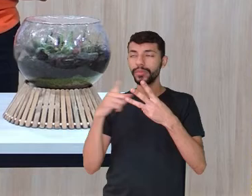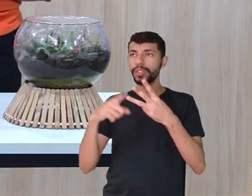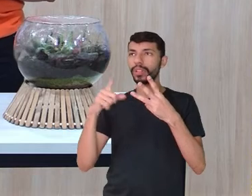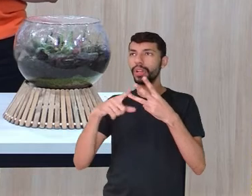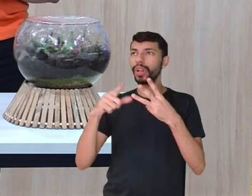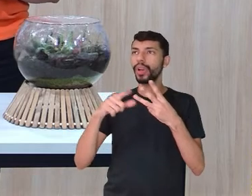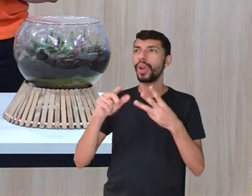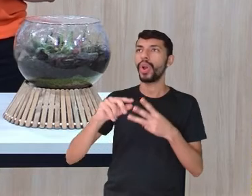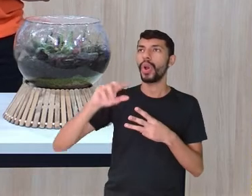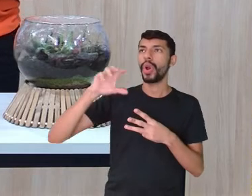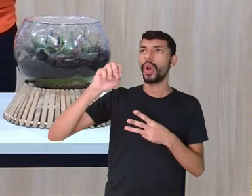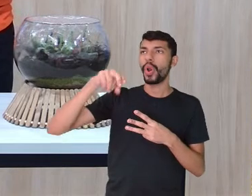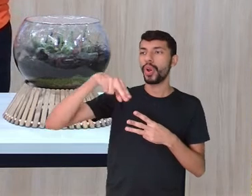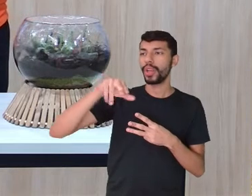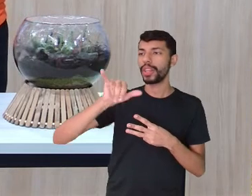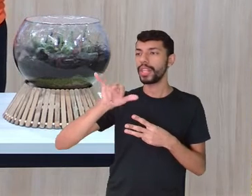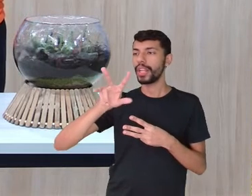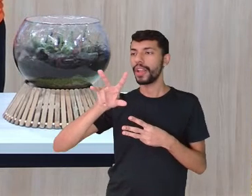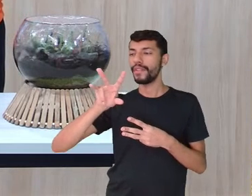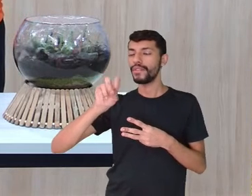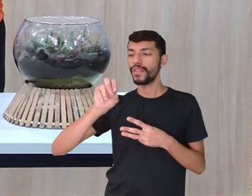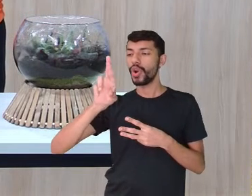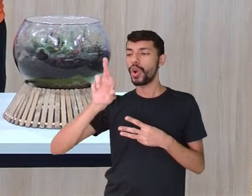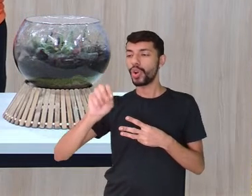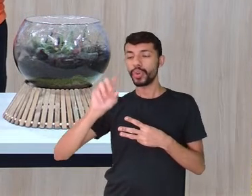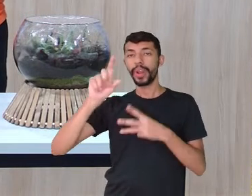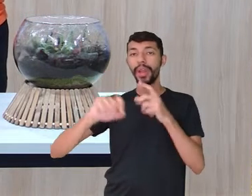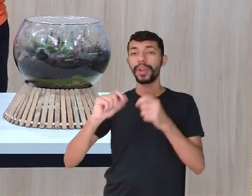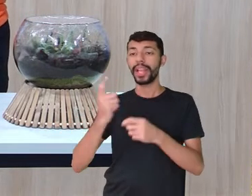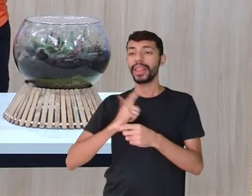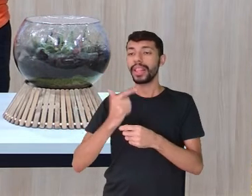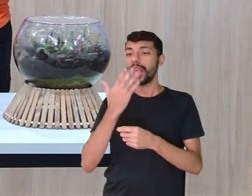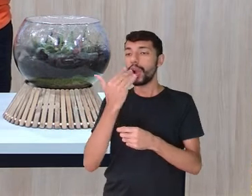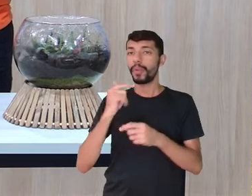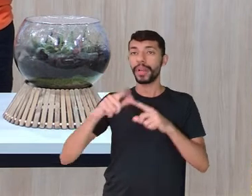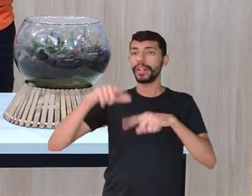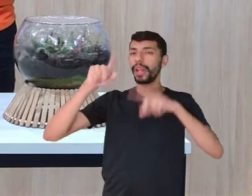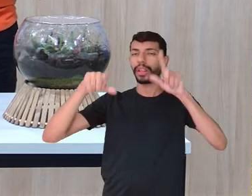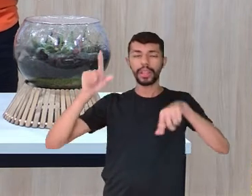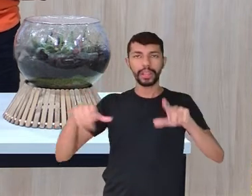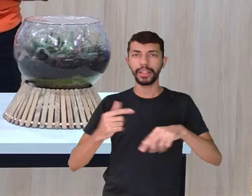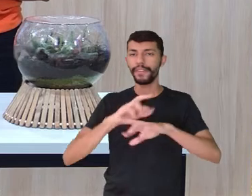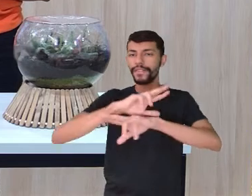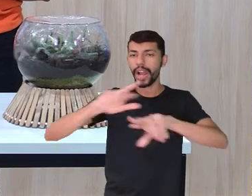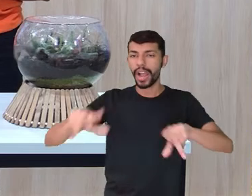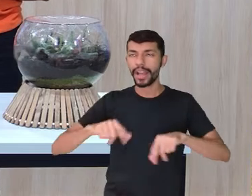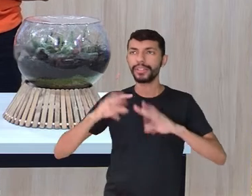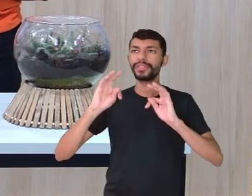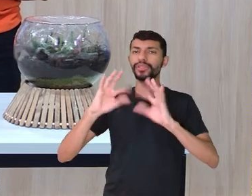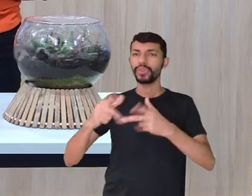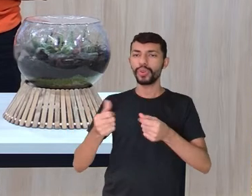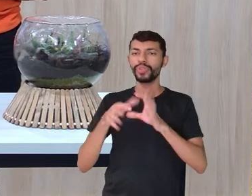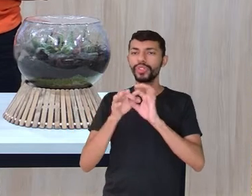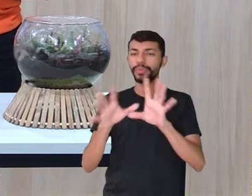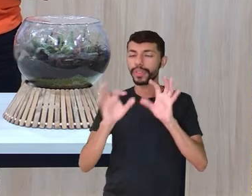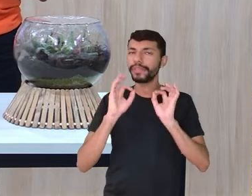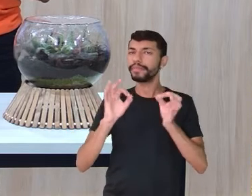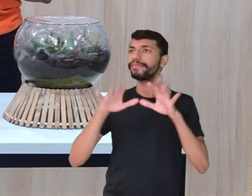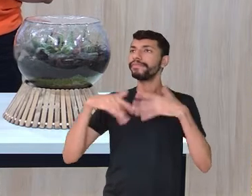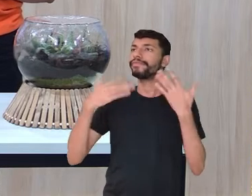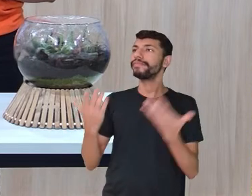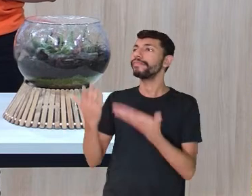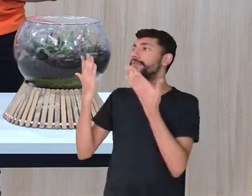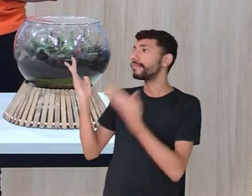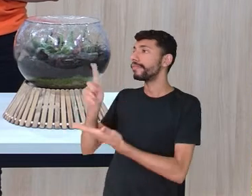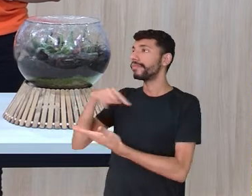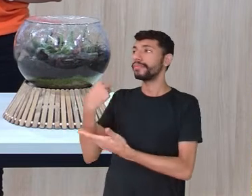têm aquela alimentação variada, né, se alimenta de todos os alimentos disponíveis. Isso aí nós